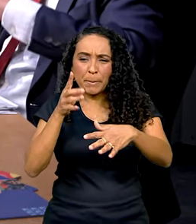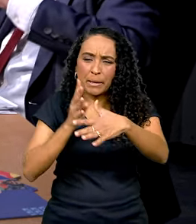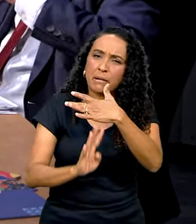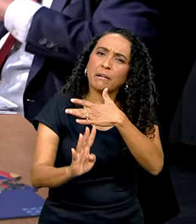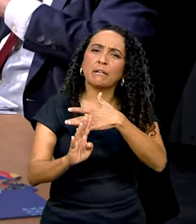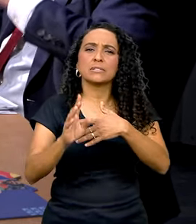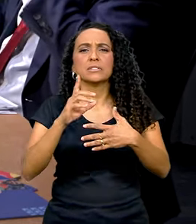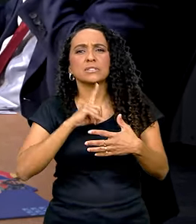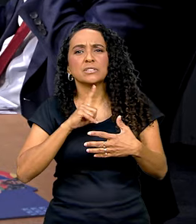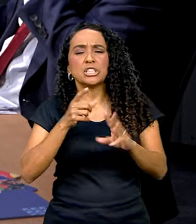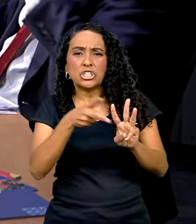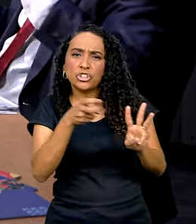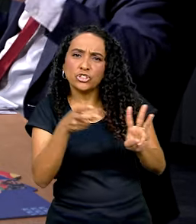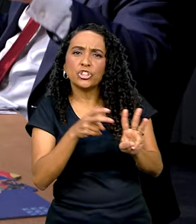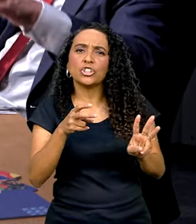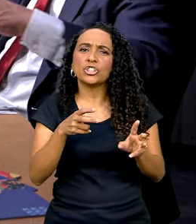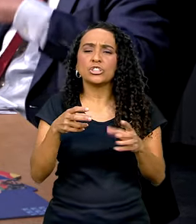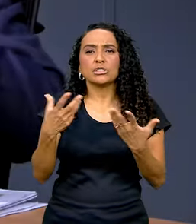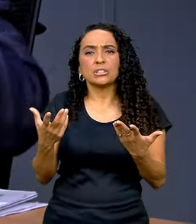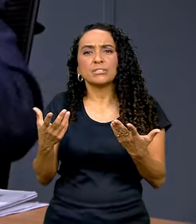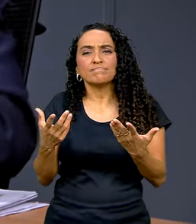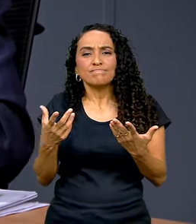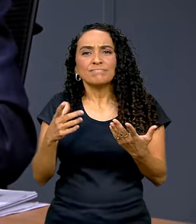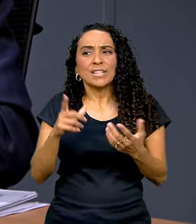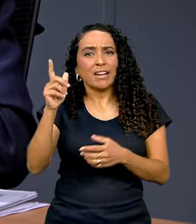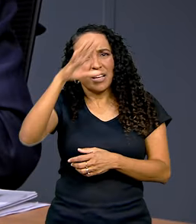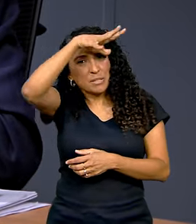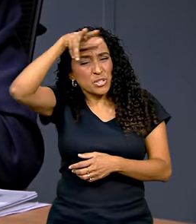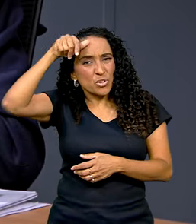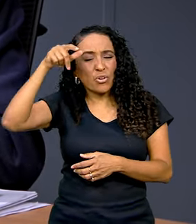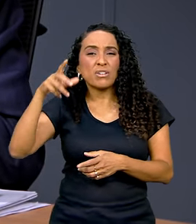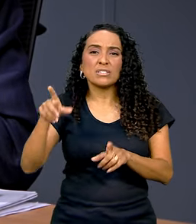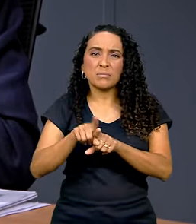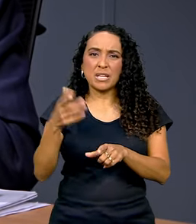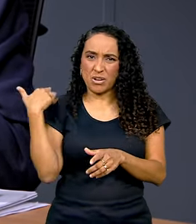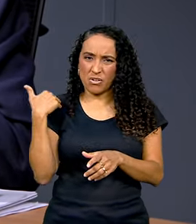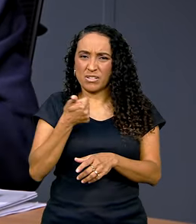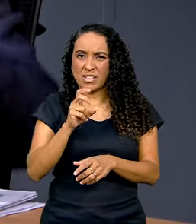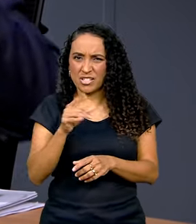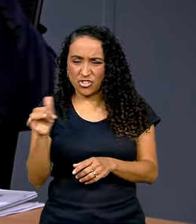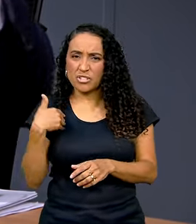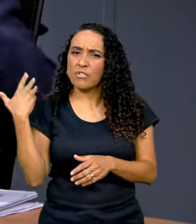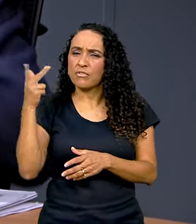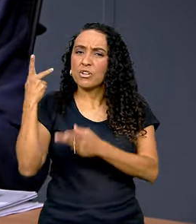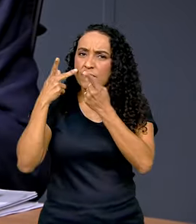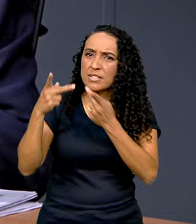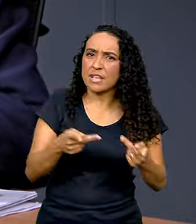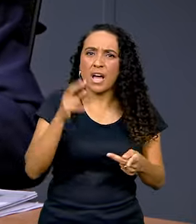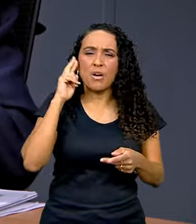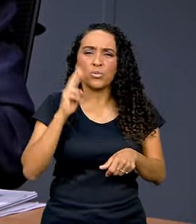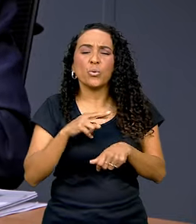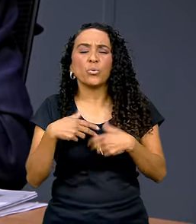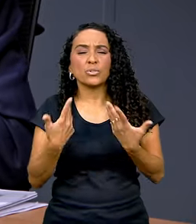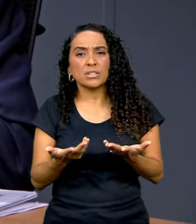imigrantes Temos que cuidar dos indígenas tava lá na no Amazonas essa essa esses últimos 15 dias fui a